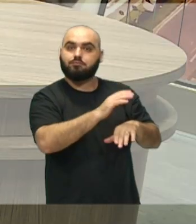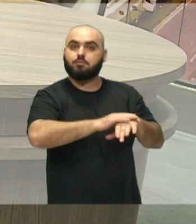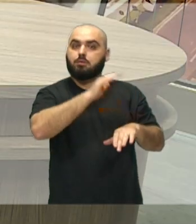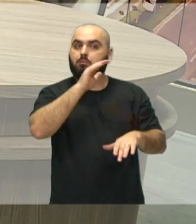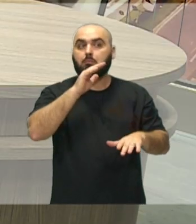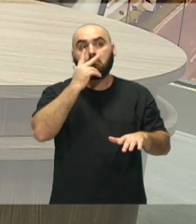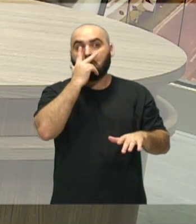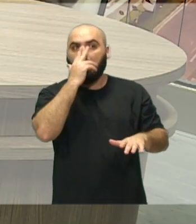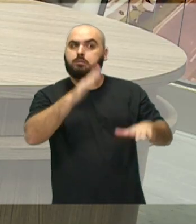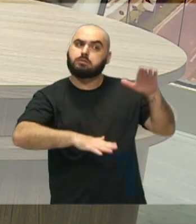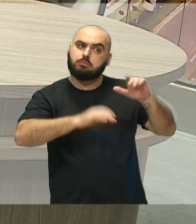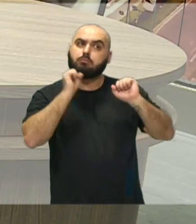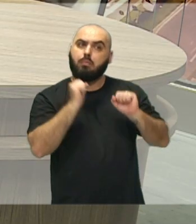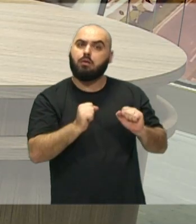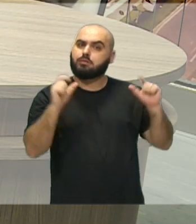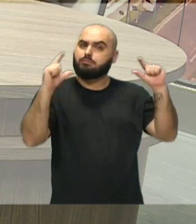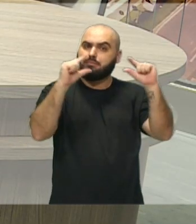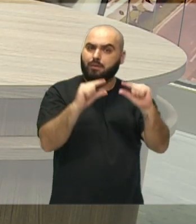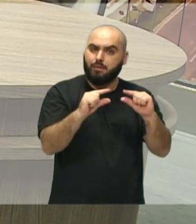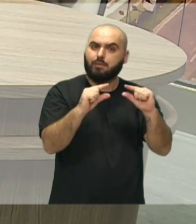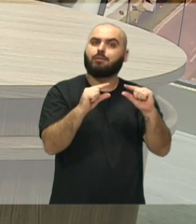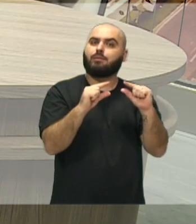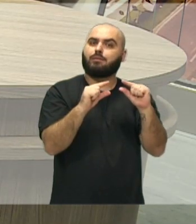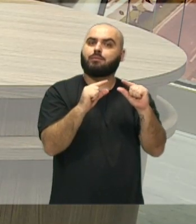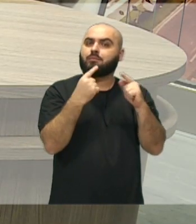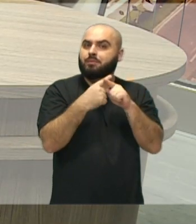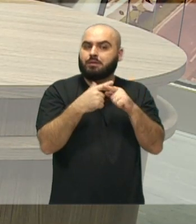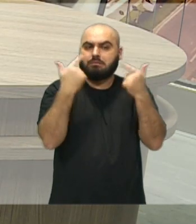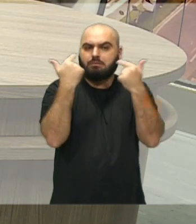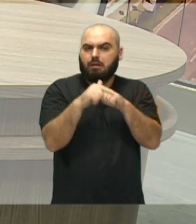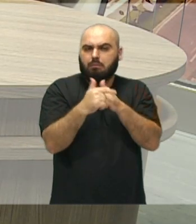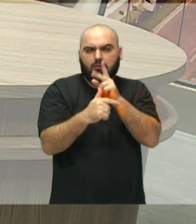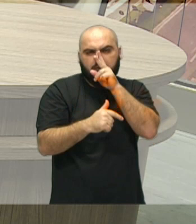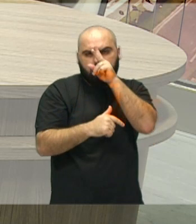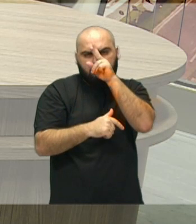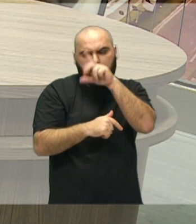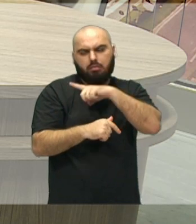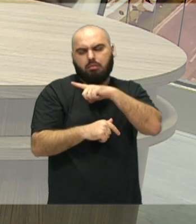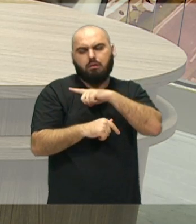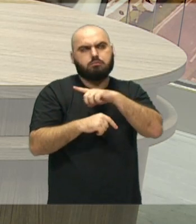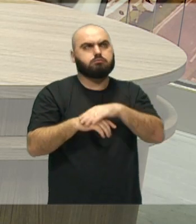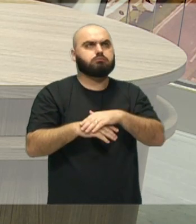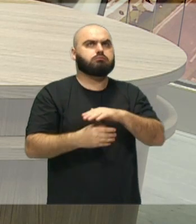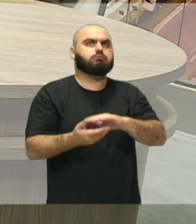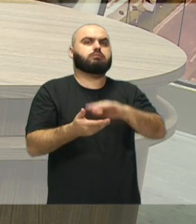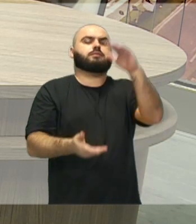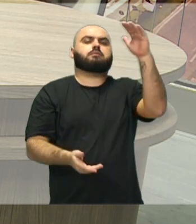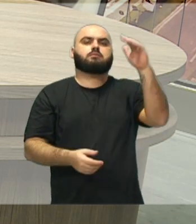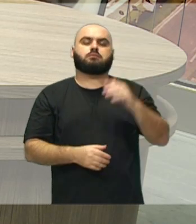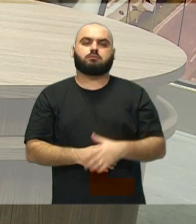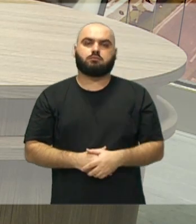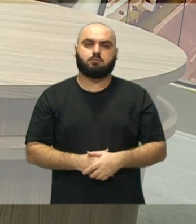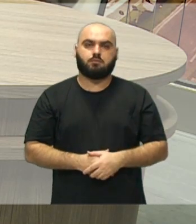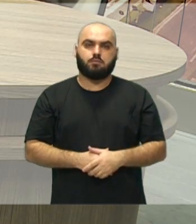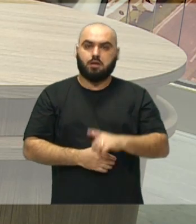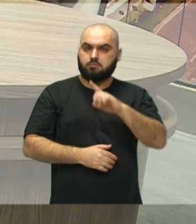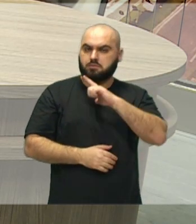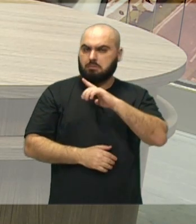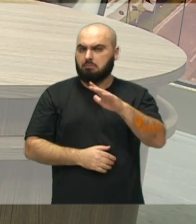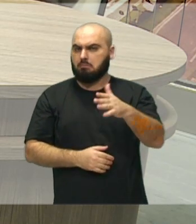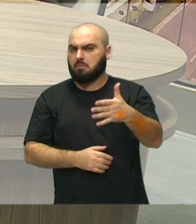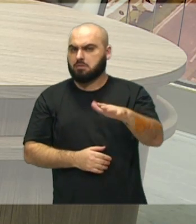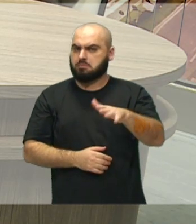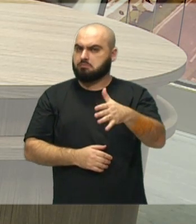pouco, baixo, na medida do trabalho que vocês precisam desenvolver e o custo envolvido nisso. Você tem uma